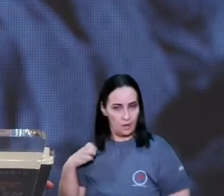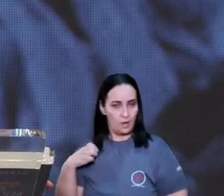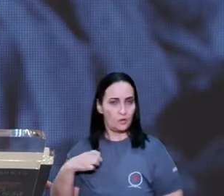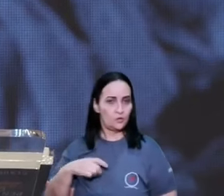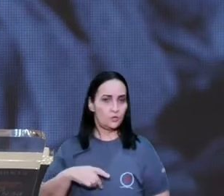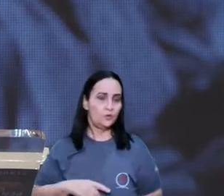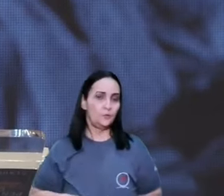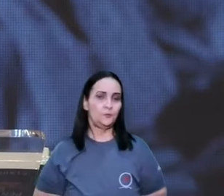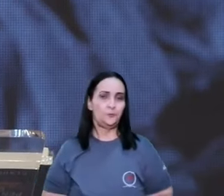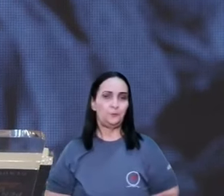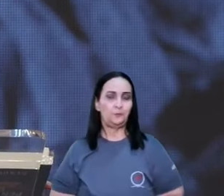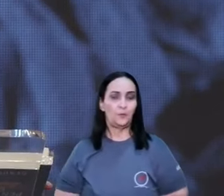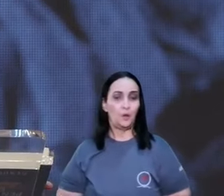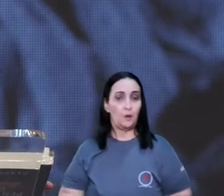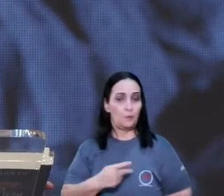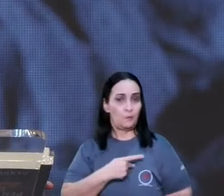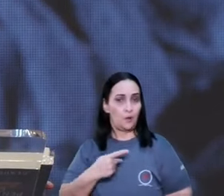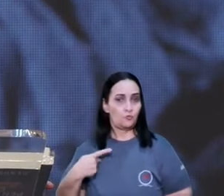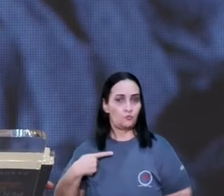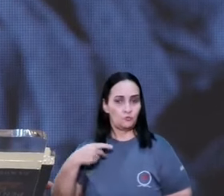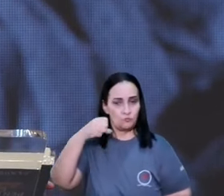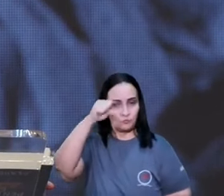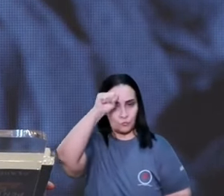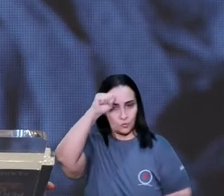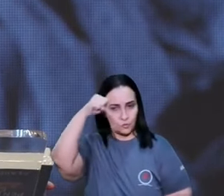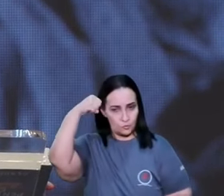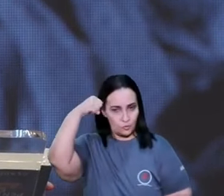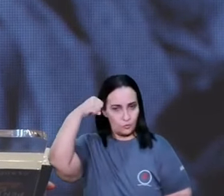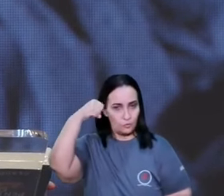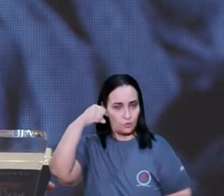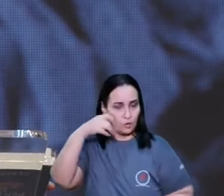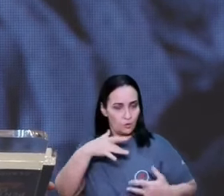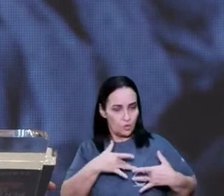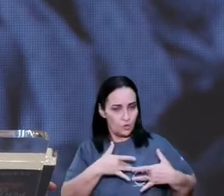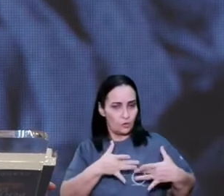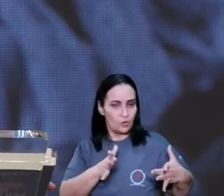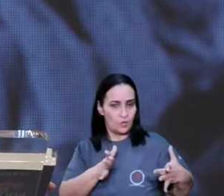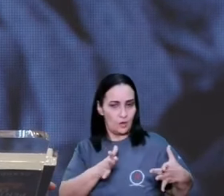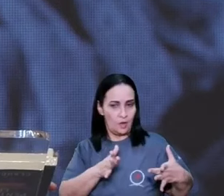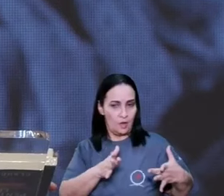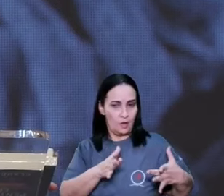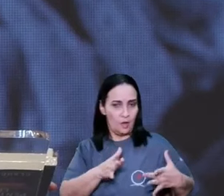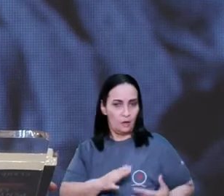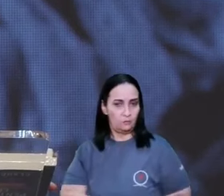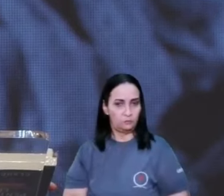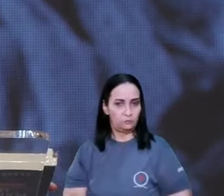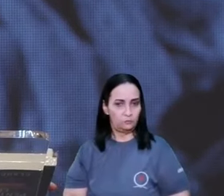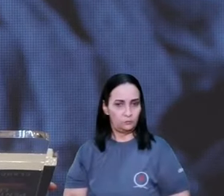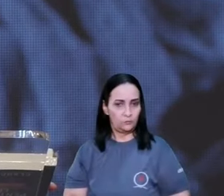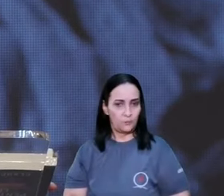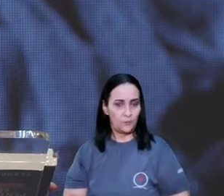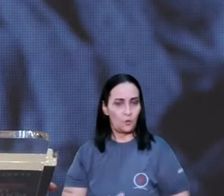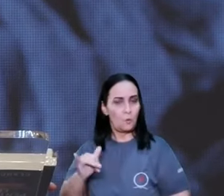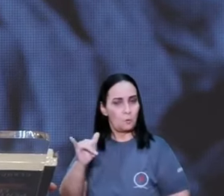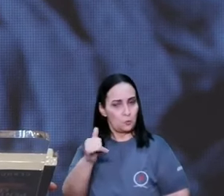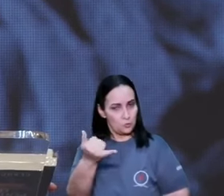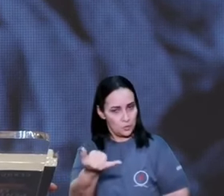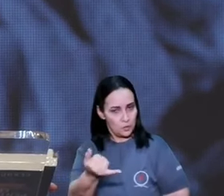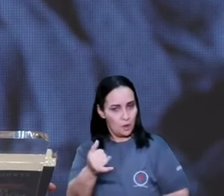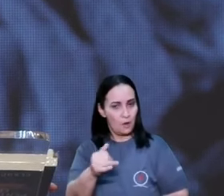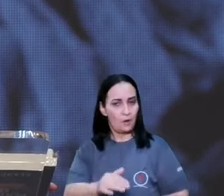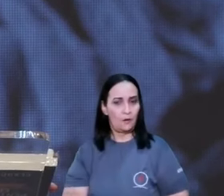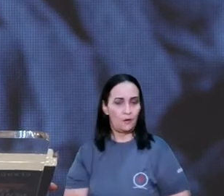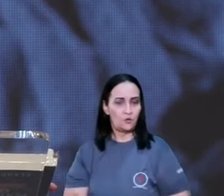pastor Silas filho pela generosidade para comigo cedendo o altar para ministrar a palavra